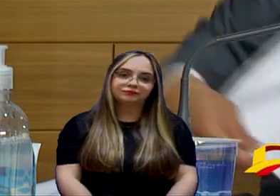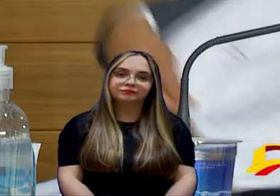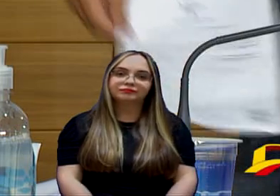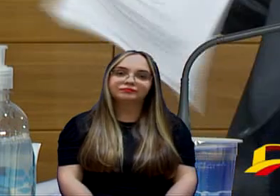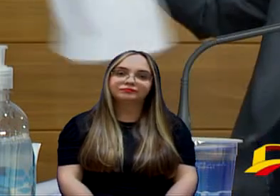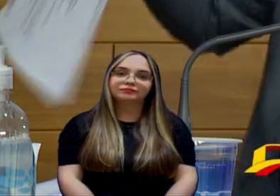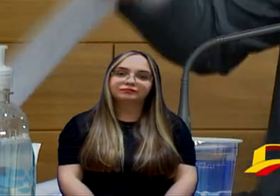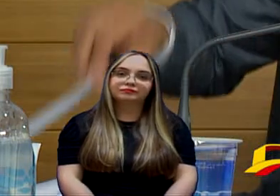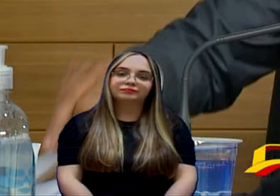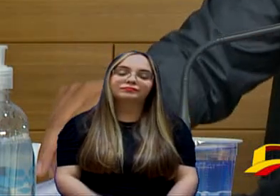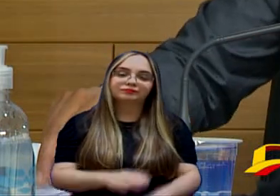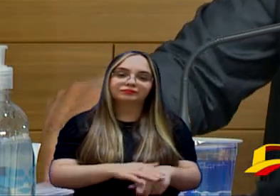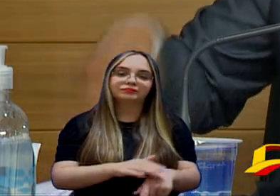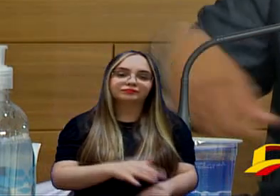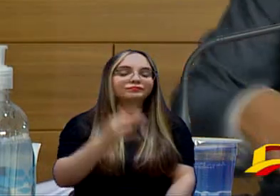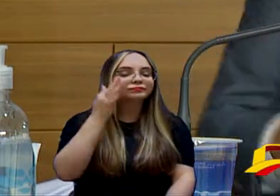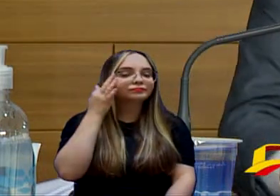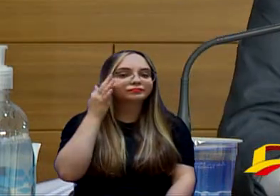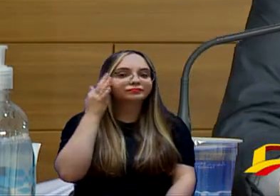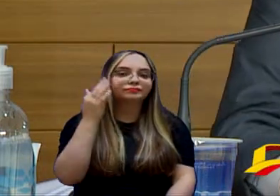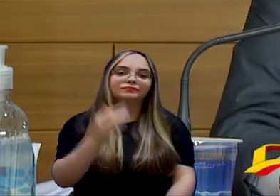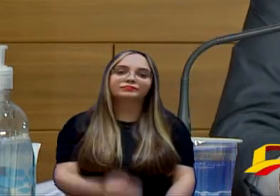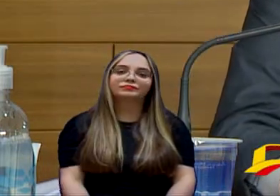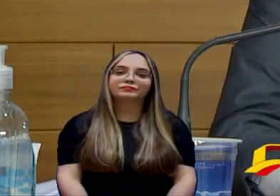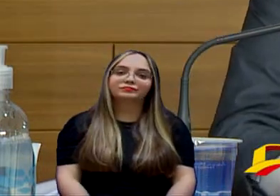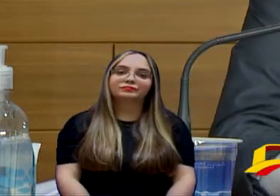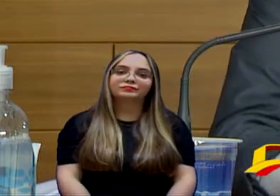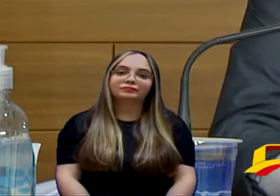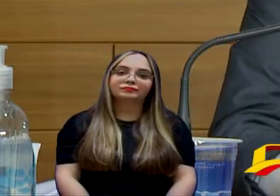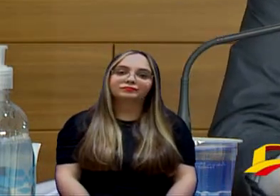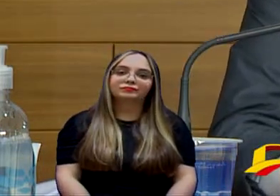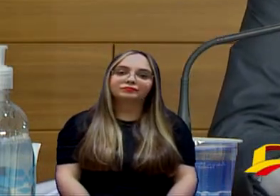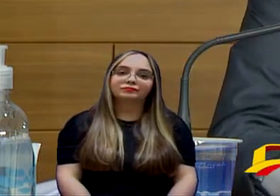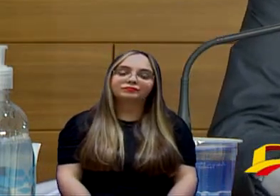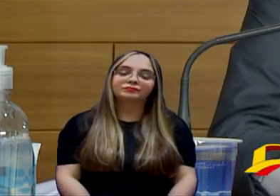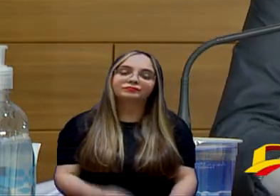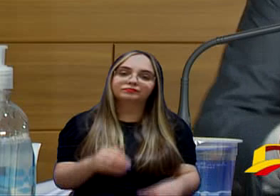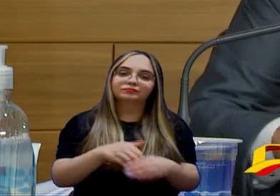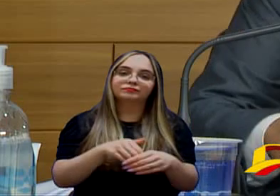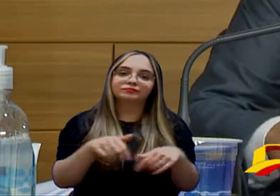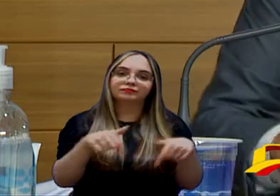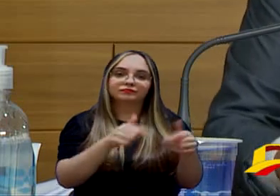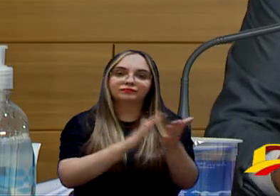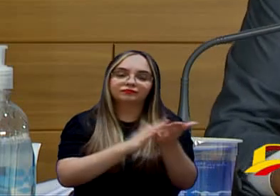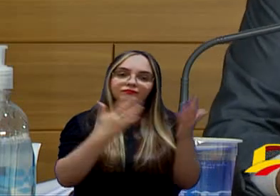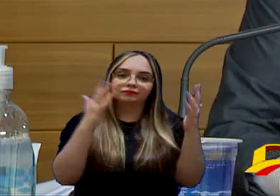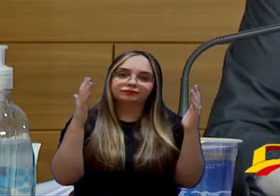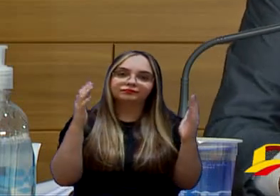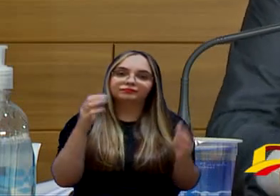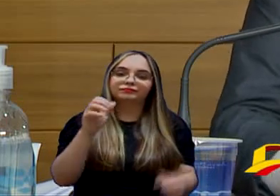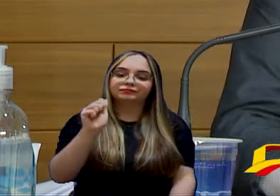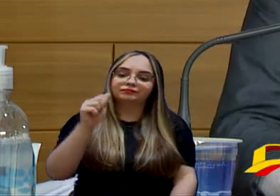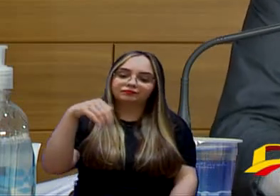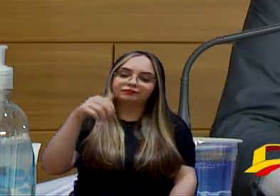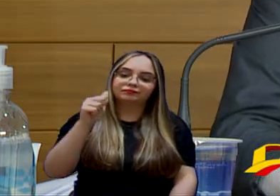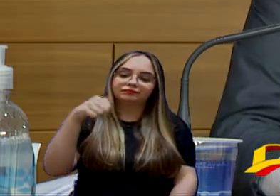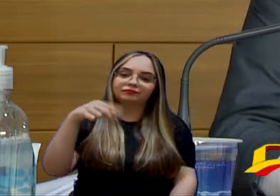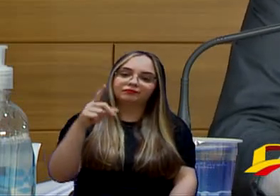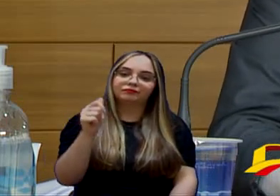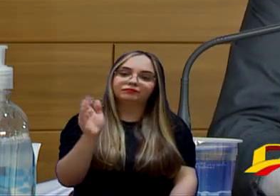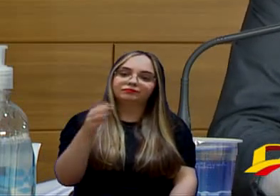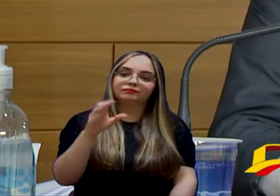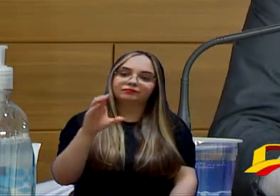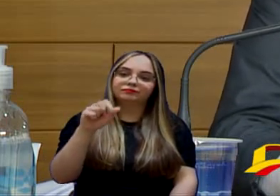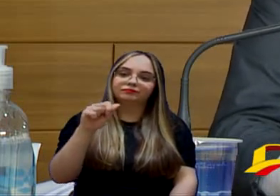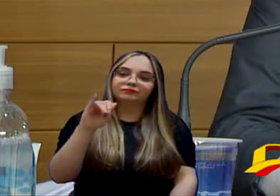Vereador assinado pelo vereador Fausto Peres voto de congratulações a Amanda cayano